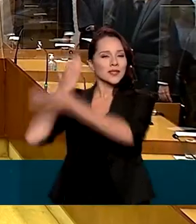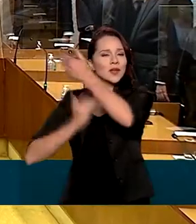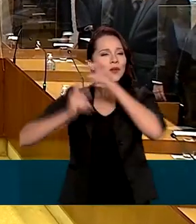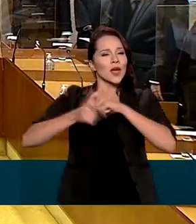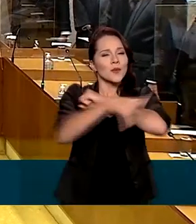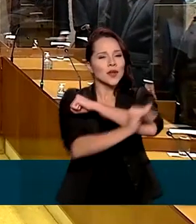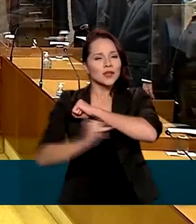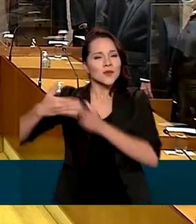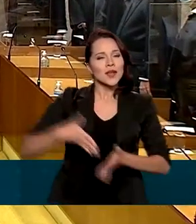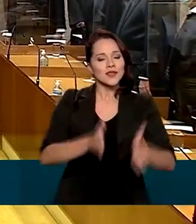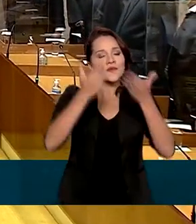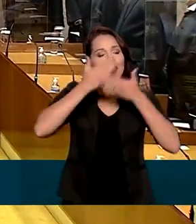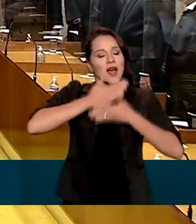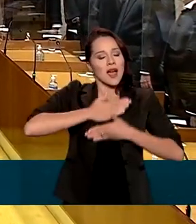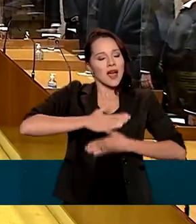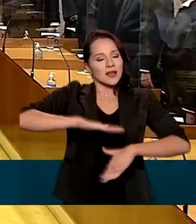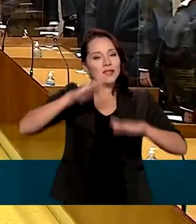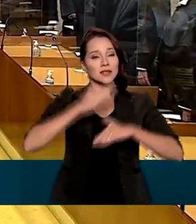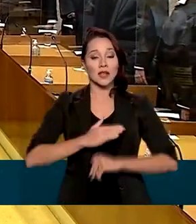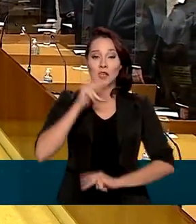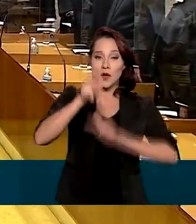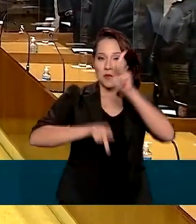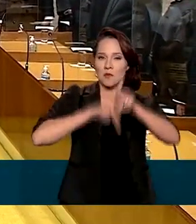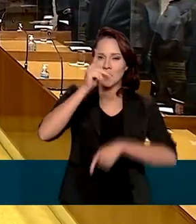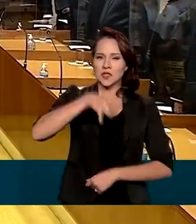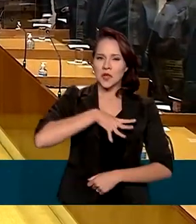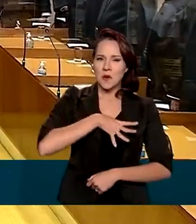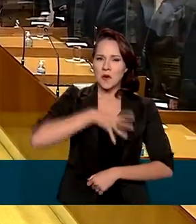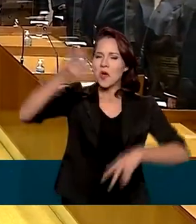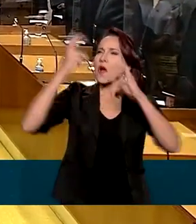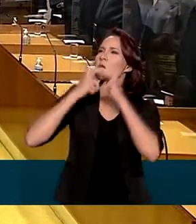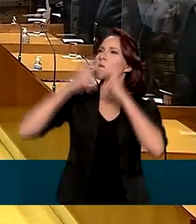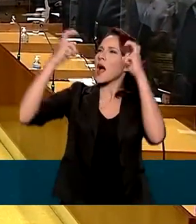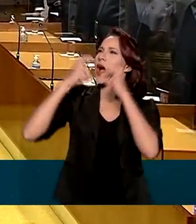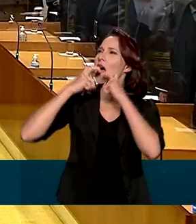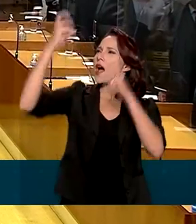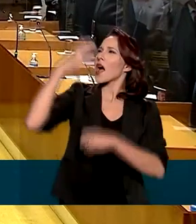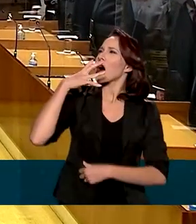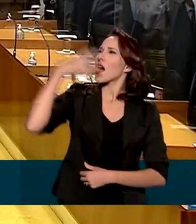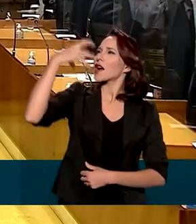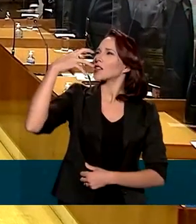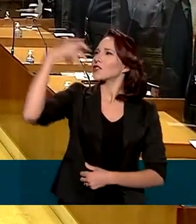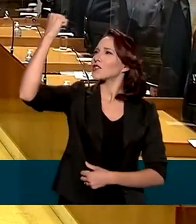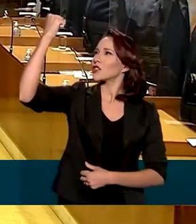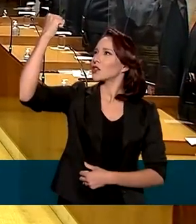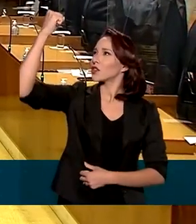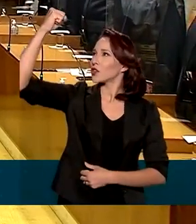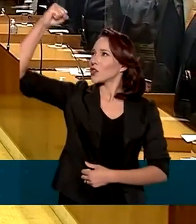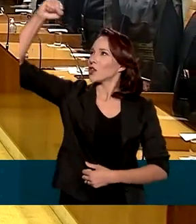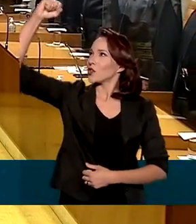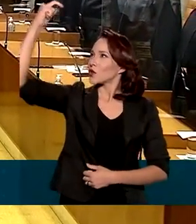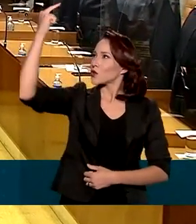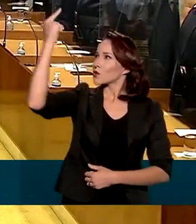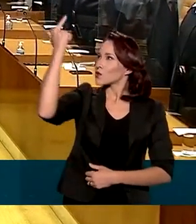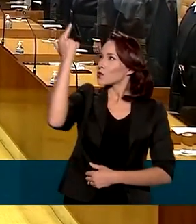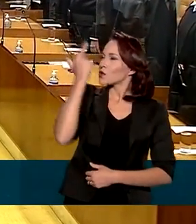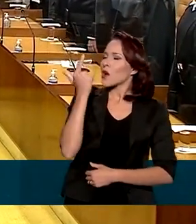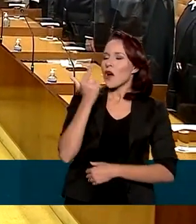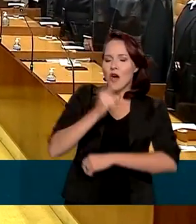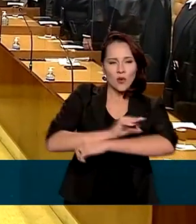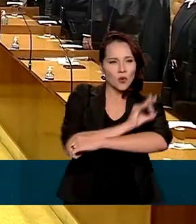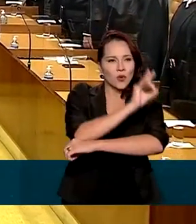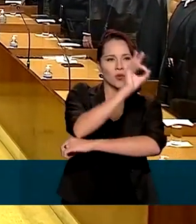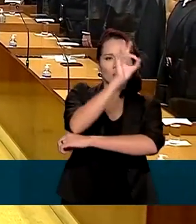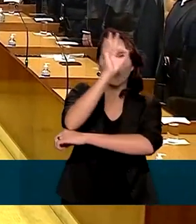filho do Ipiranga, as margens plácidas de um novo herói colgado retumbante. E o sol